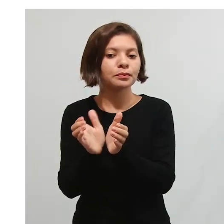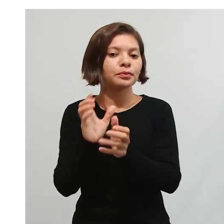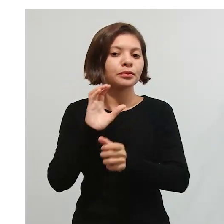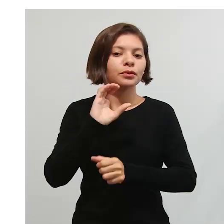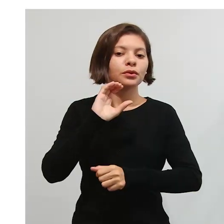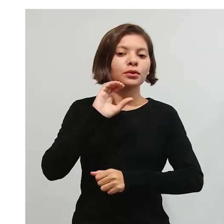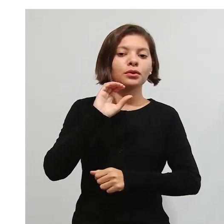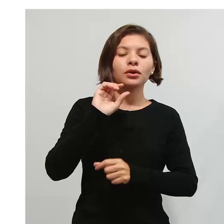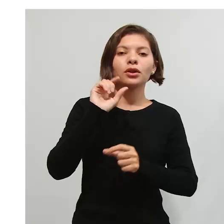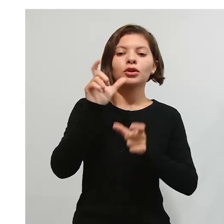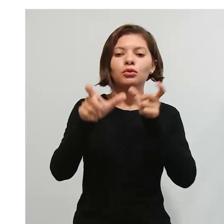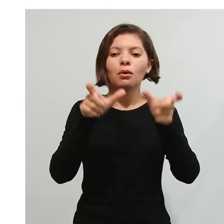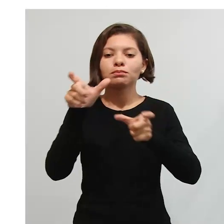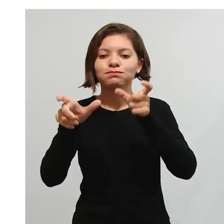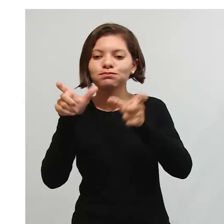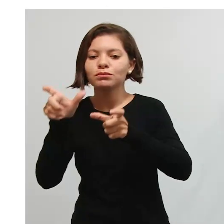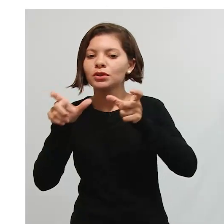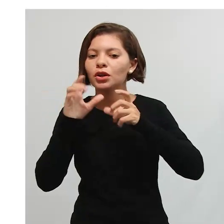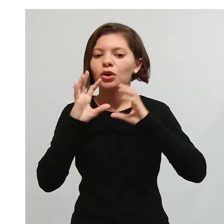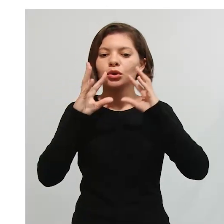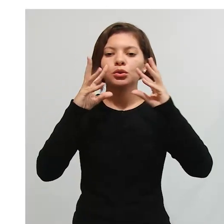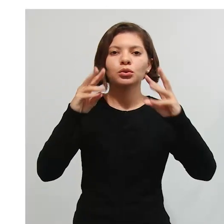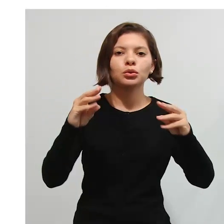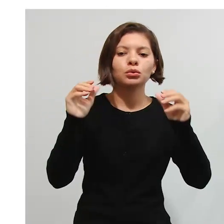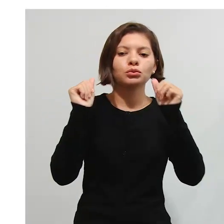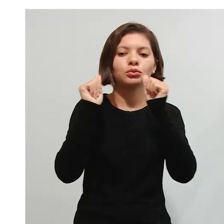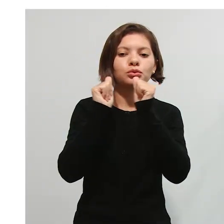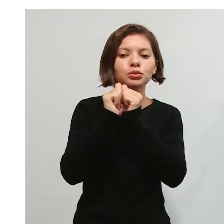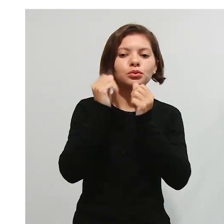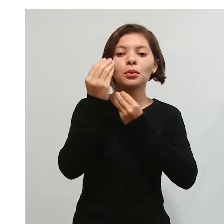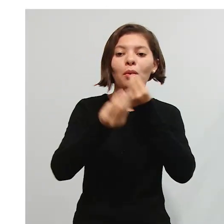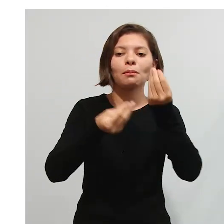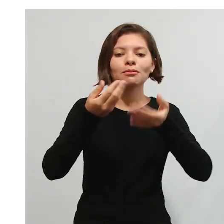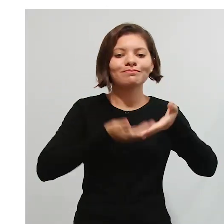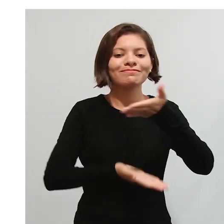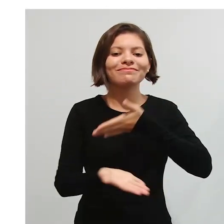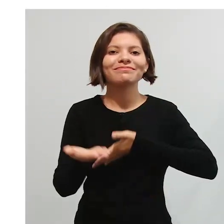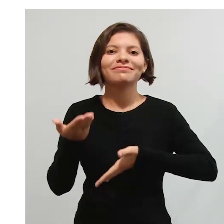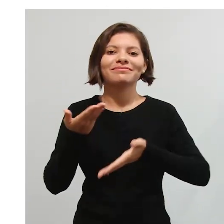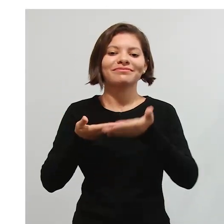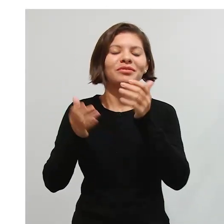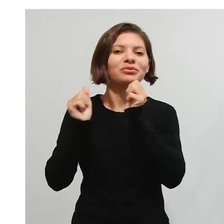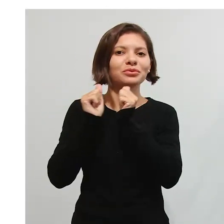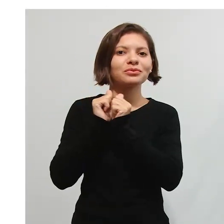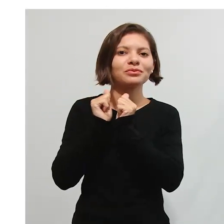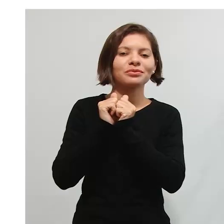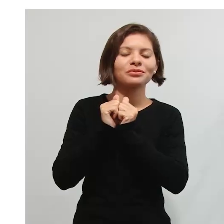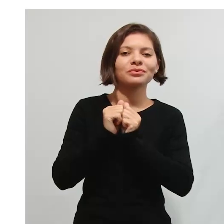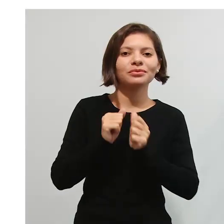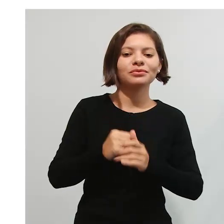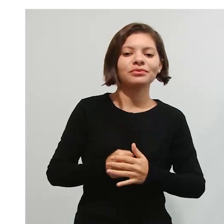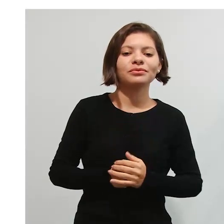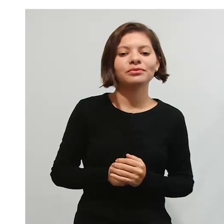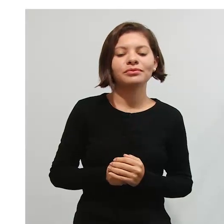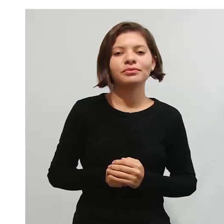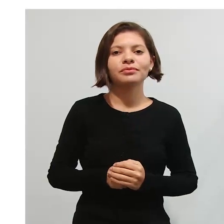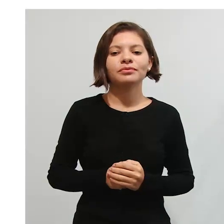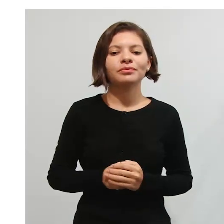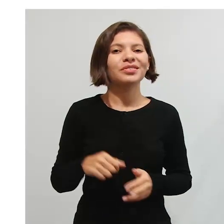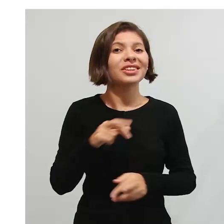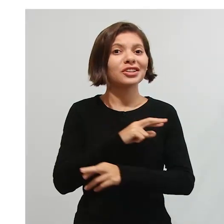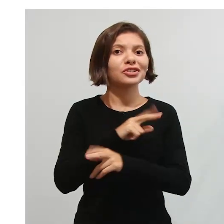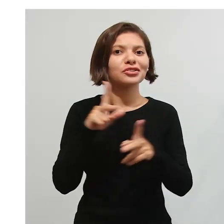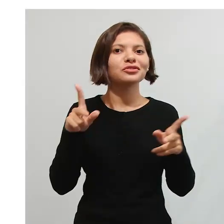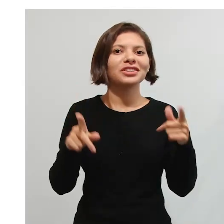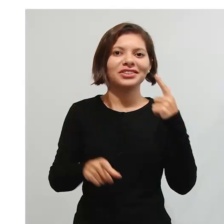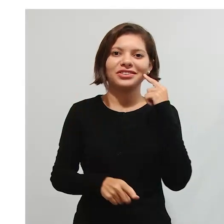tá onde todos os pesquisadores e participantes estão envolvidos de modo cooperativo e participativo